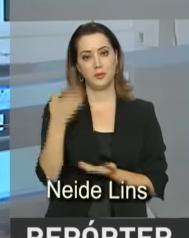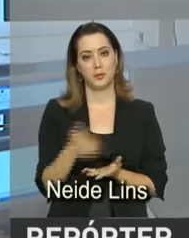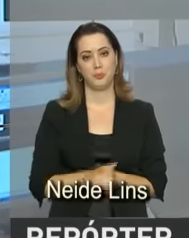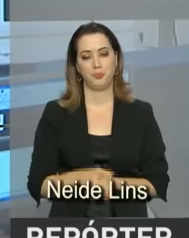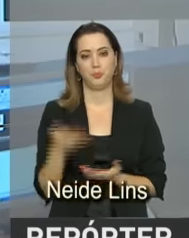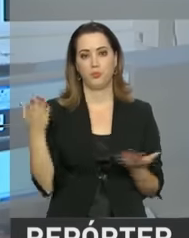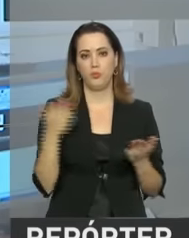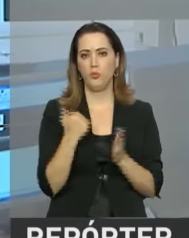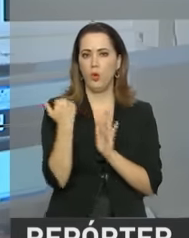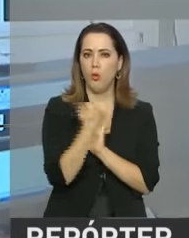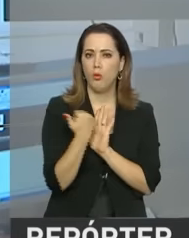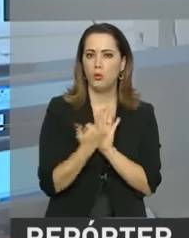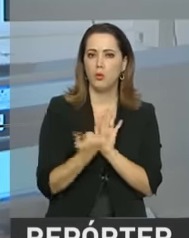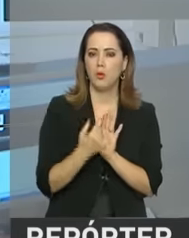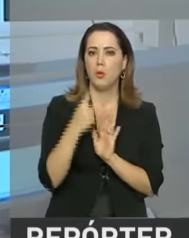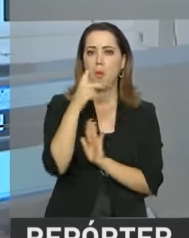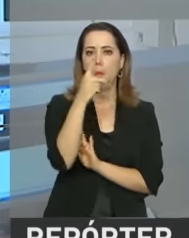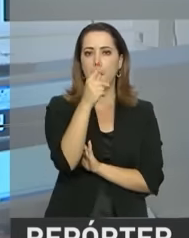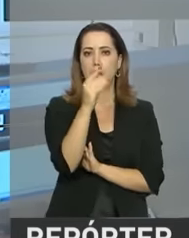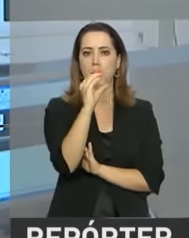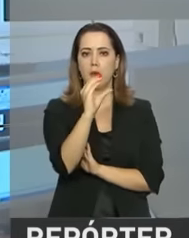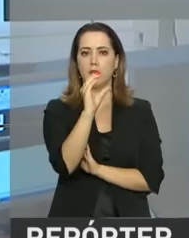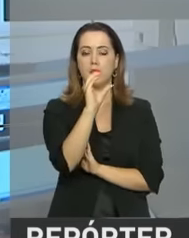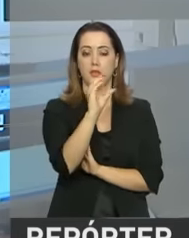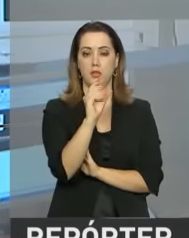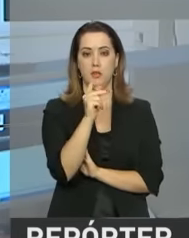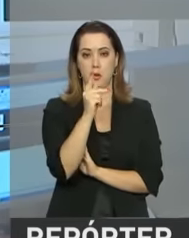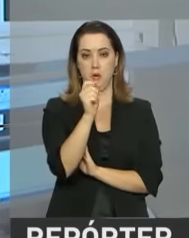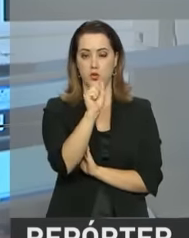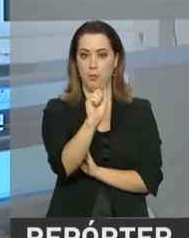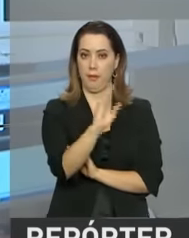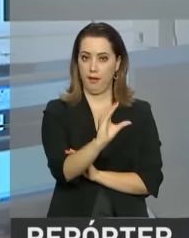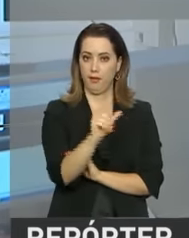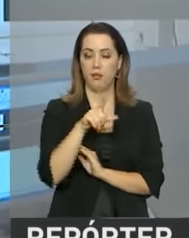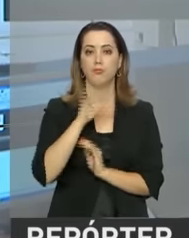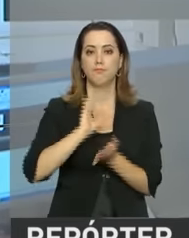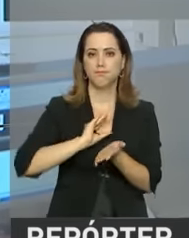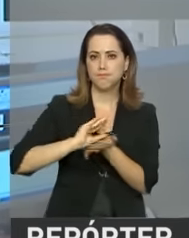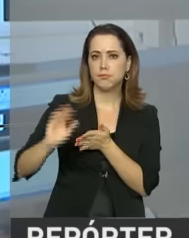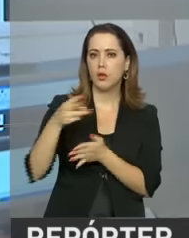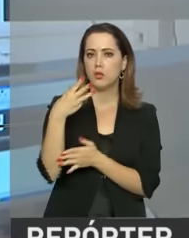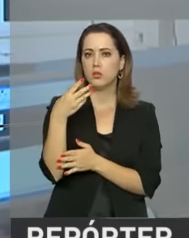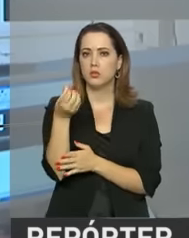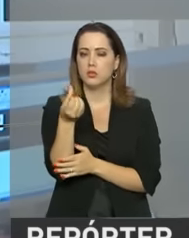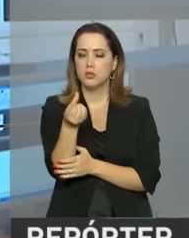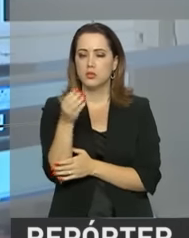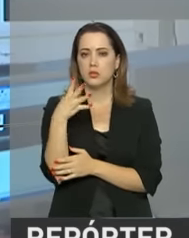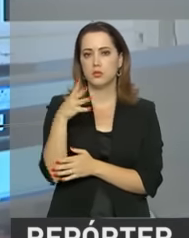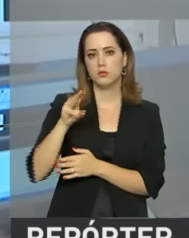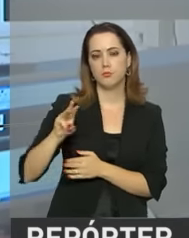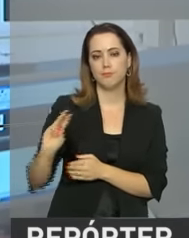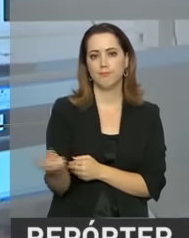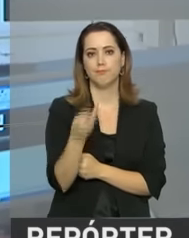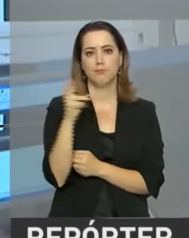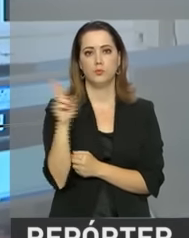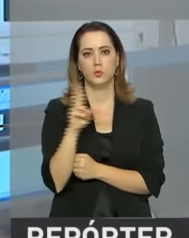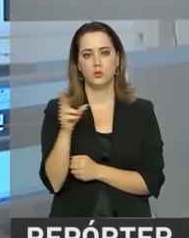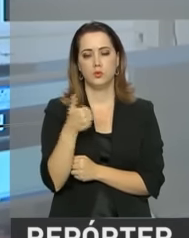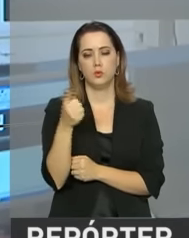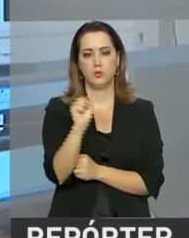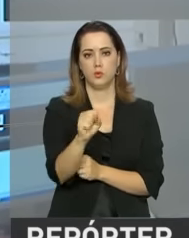aceleração do crescimento pac executou 364 milhões de reais em 18 meses veja os